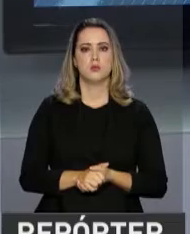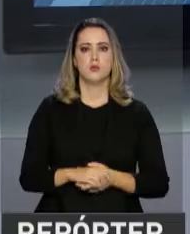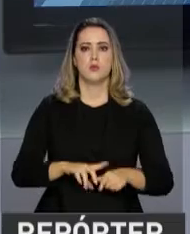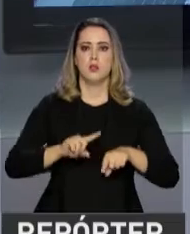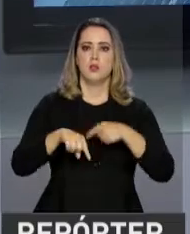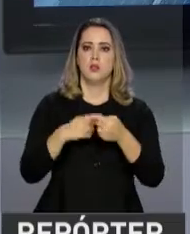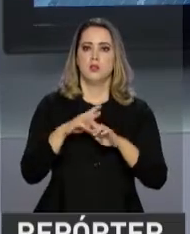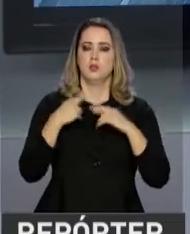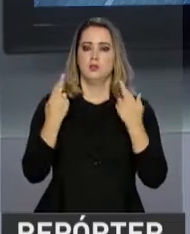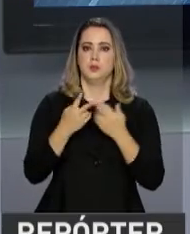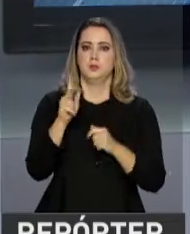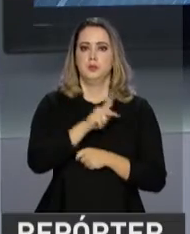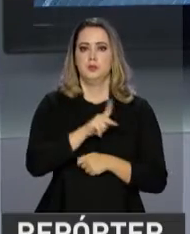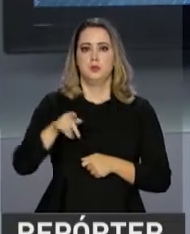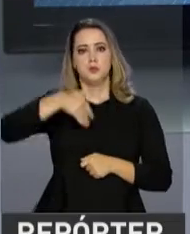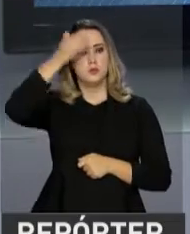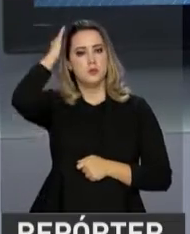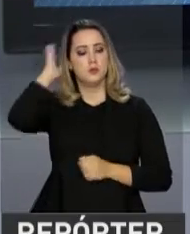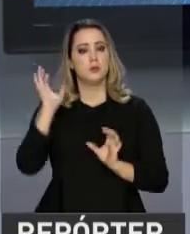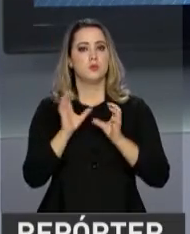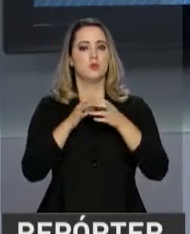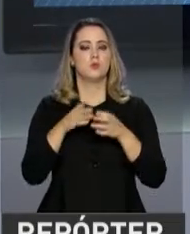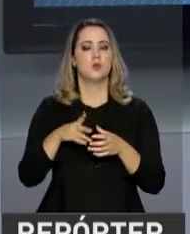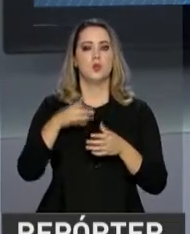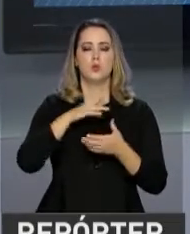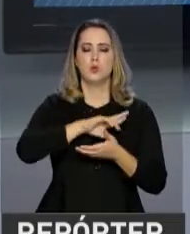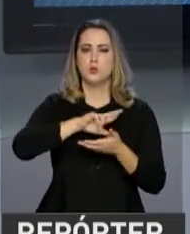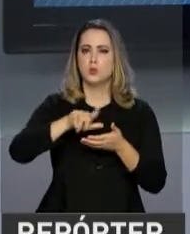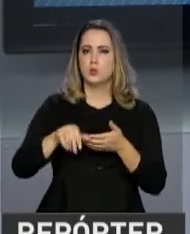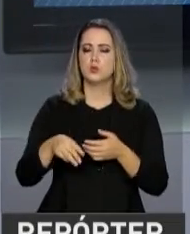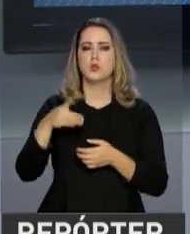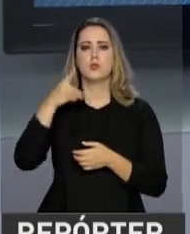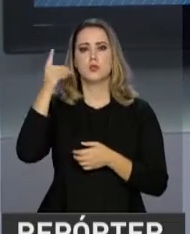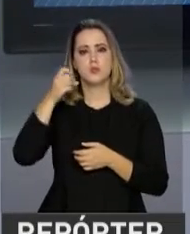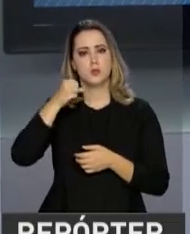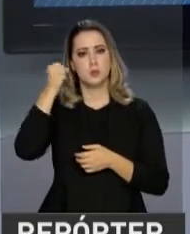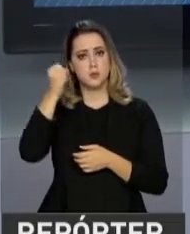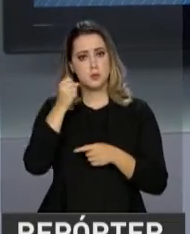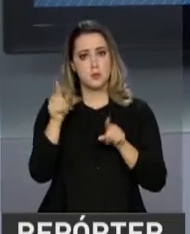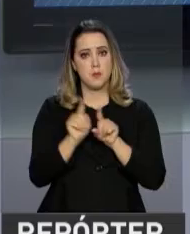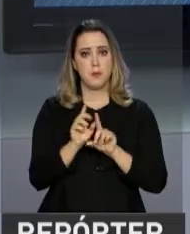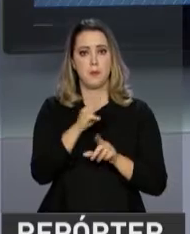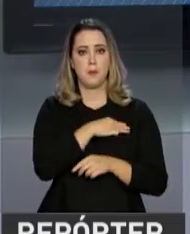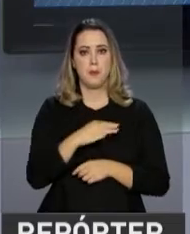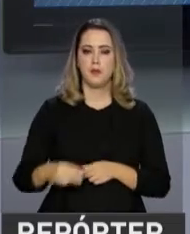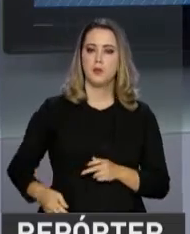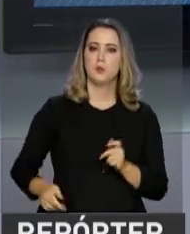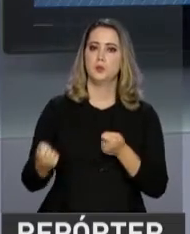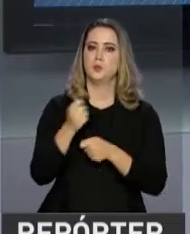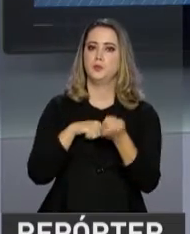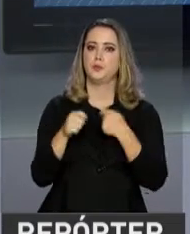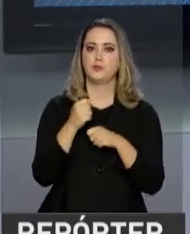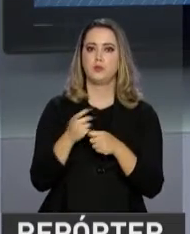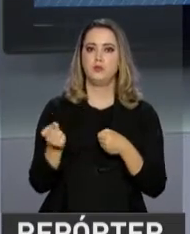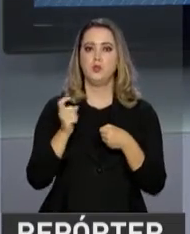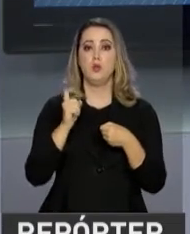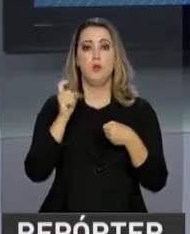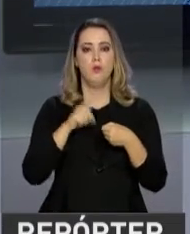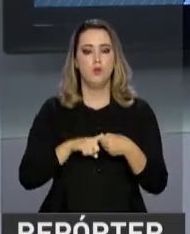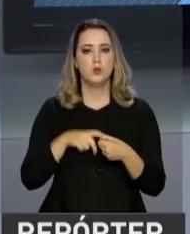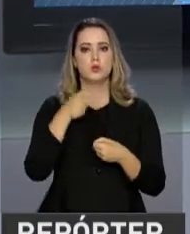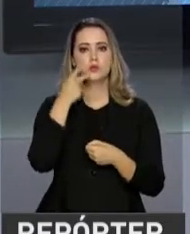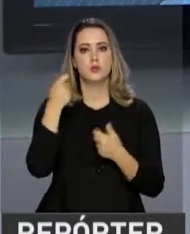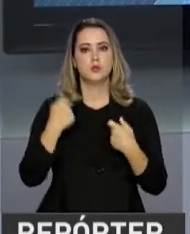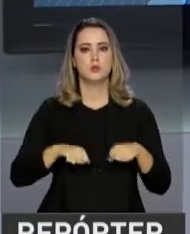se reunir com o presidente michel temer e parlamentares para debater a reforma da previdência o ministro da fazenda em meirelles voltou a destacar